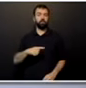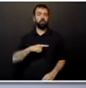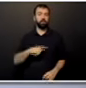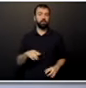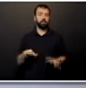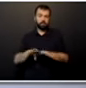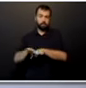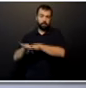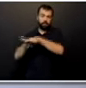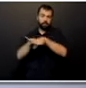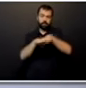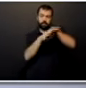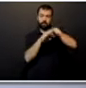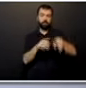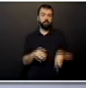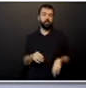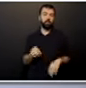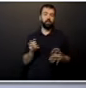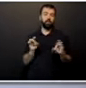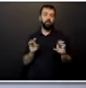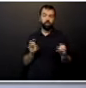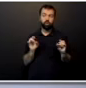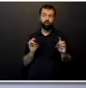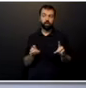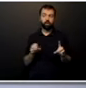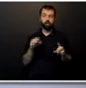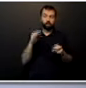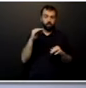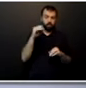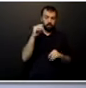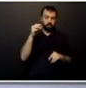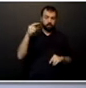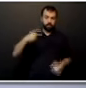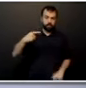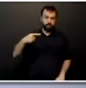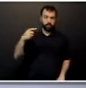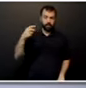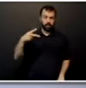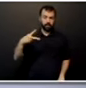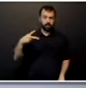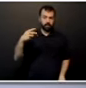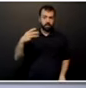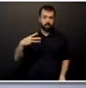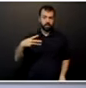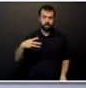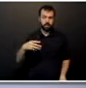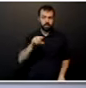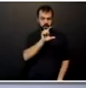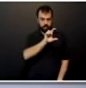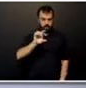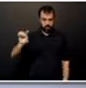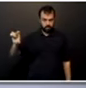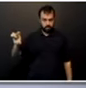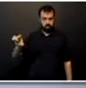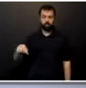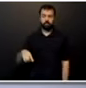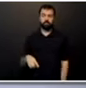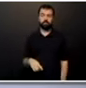porém é a partir do quarto saquinho não há mais essa proporcionalidade